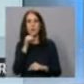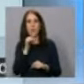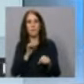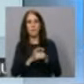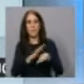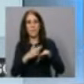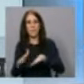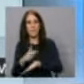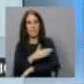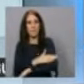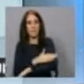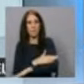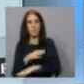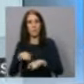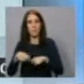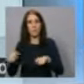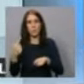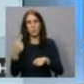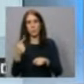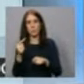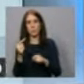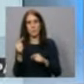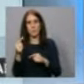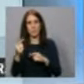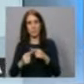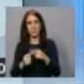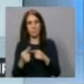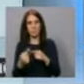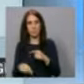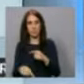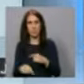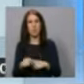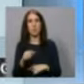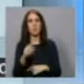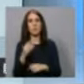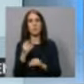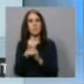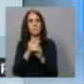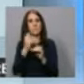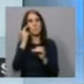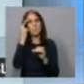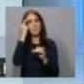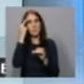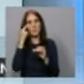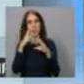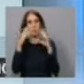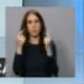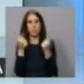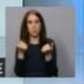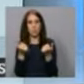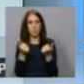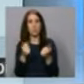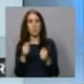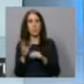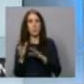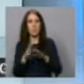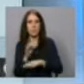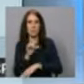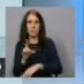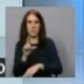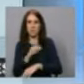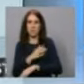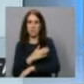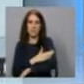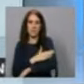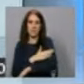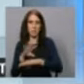inferior a 1 metro. Para o arquipélago da Madeira, um dia de céu pouco nublado, vento a soprar do quadrante leste em geral fraco,